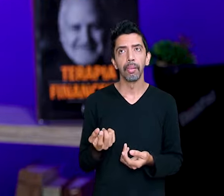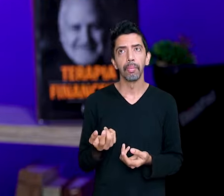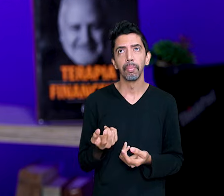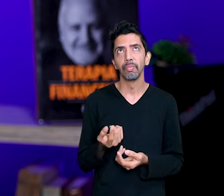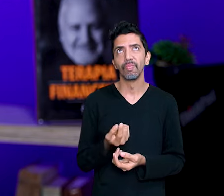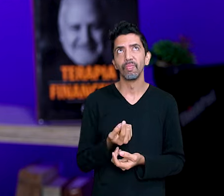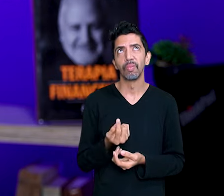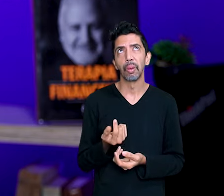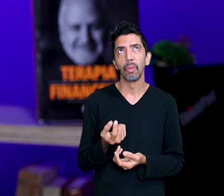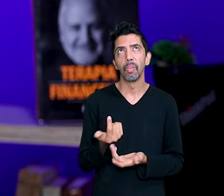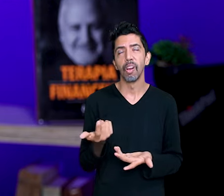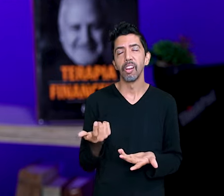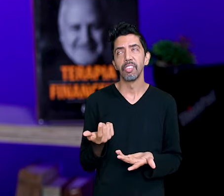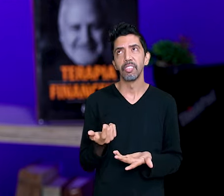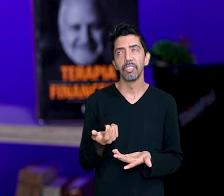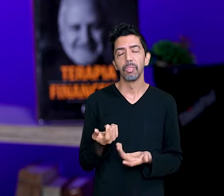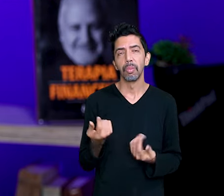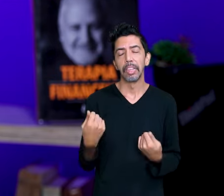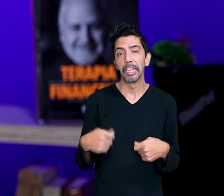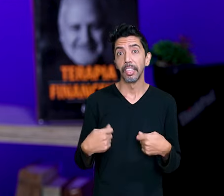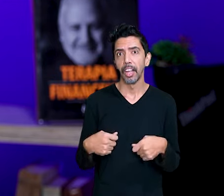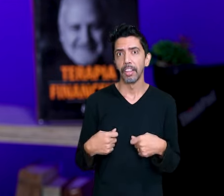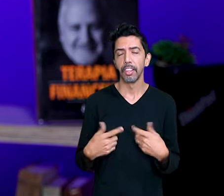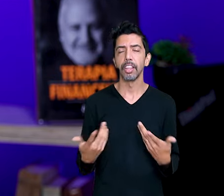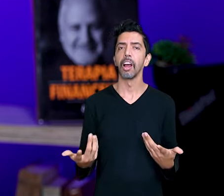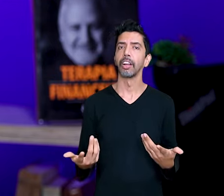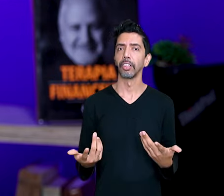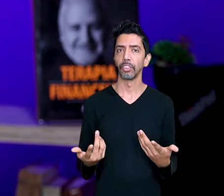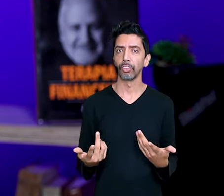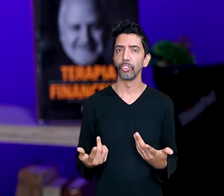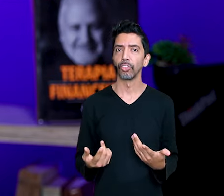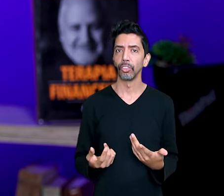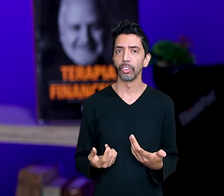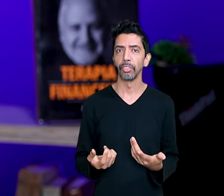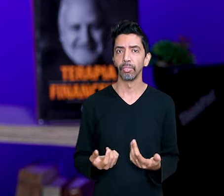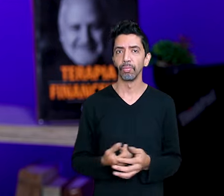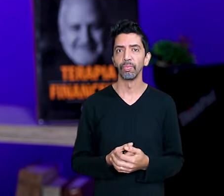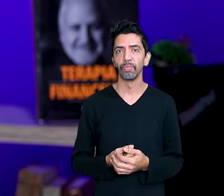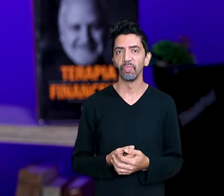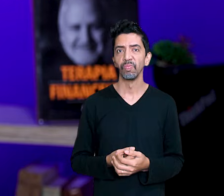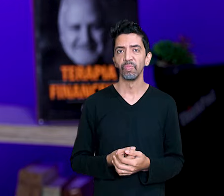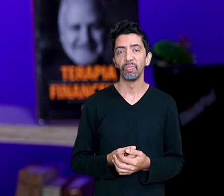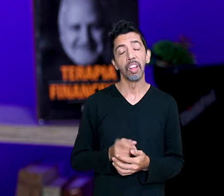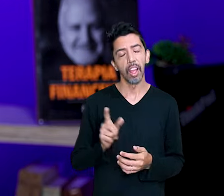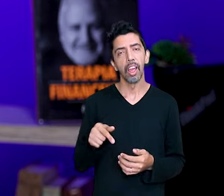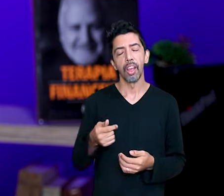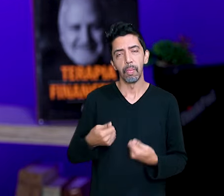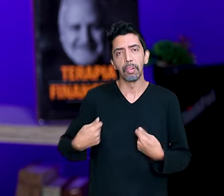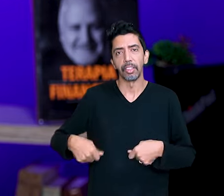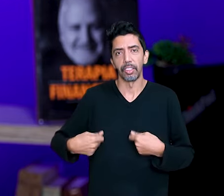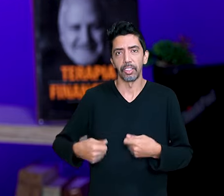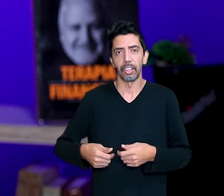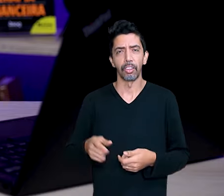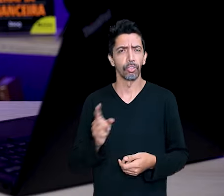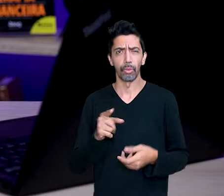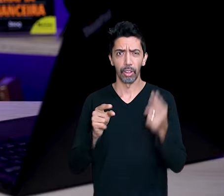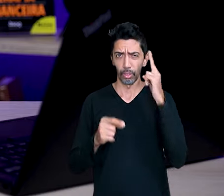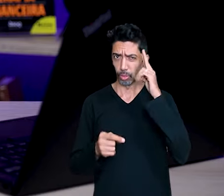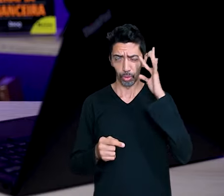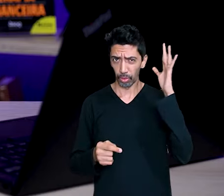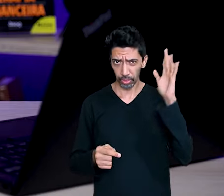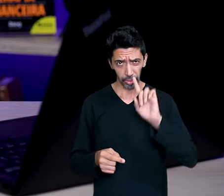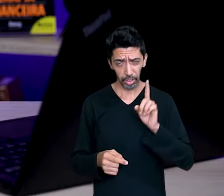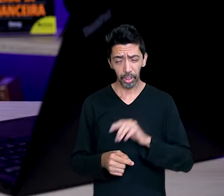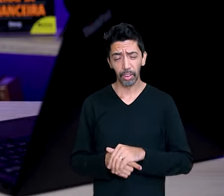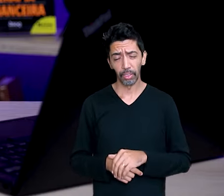diria que nem quase, é uma necessidade. Não é sonho, não. Necessidade de um dia poder